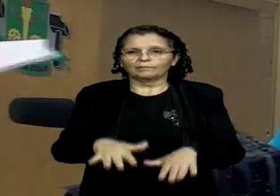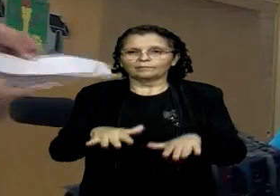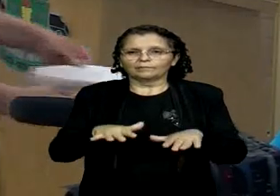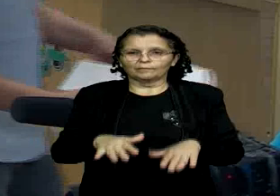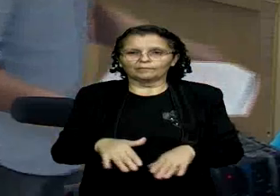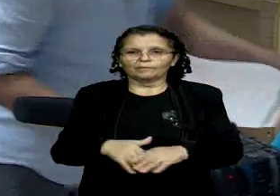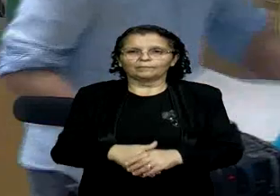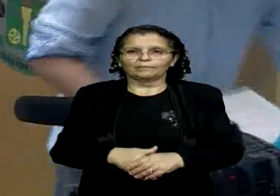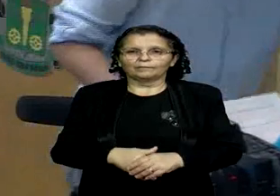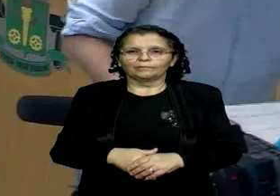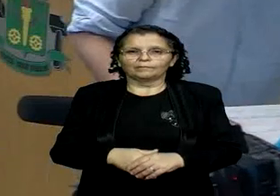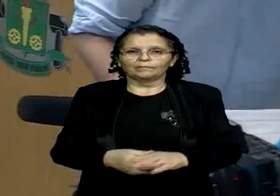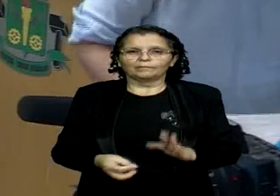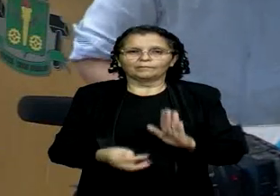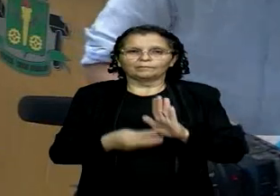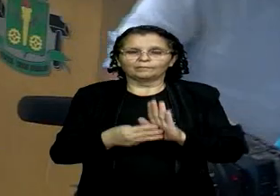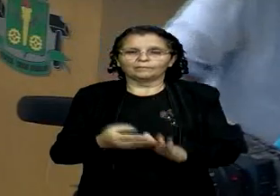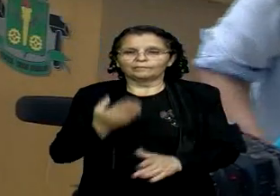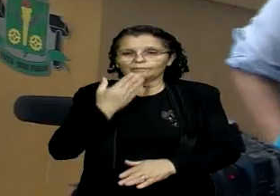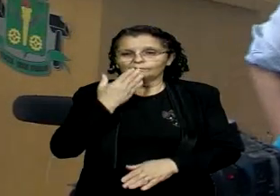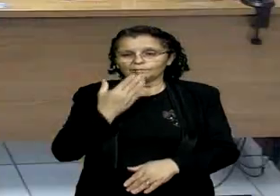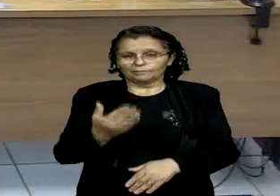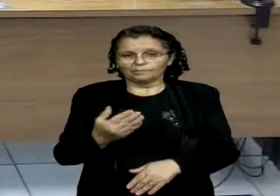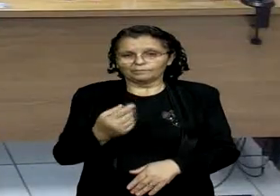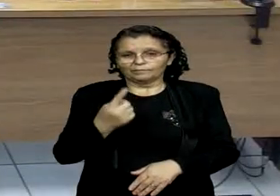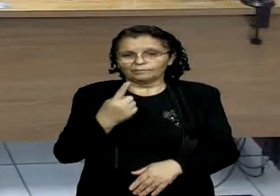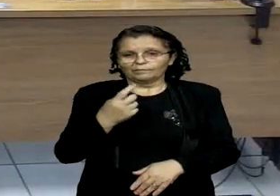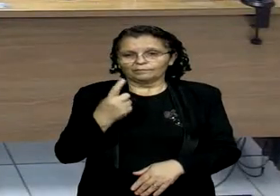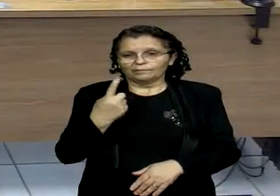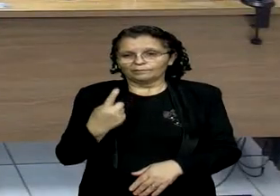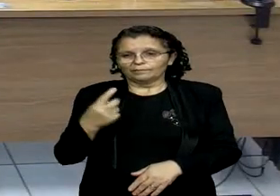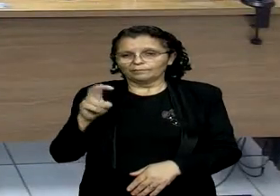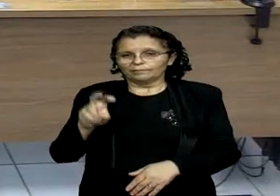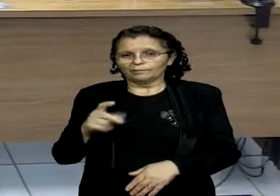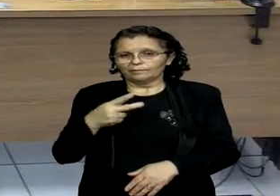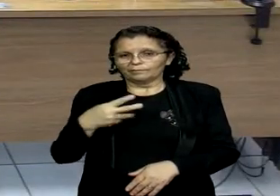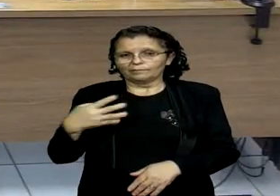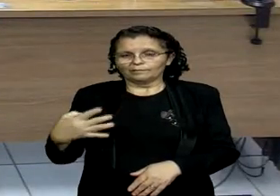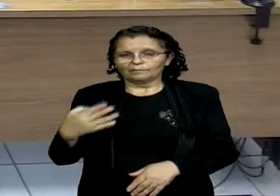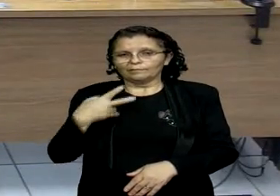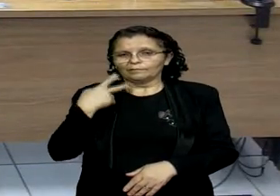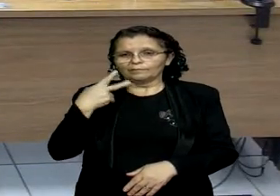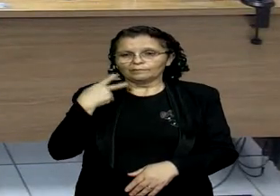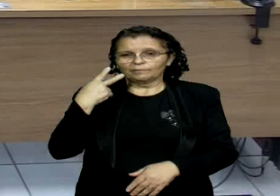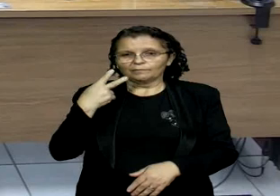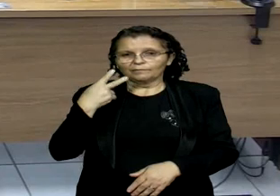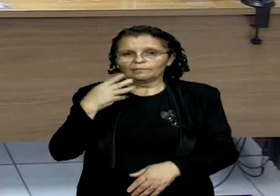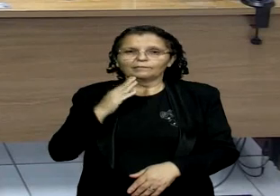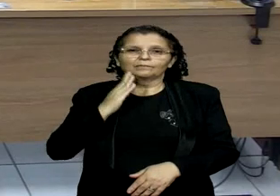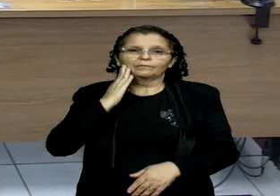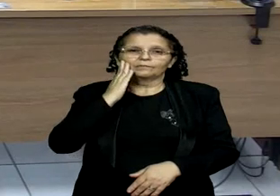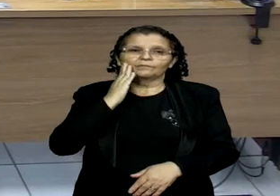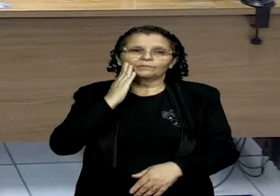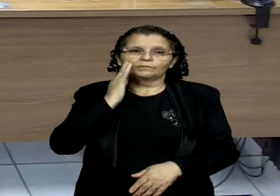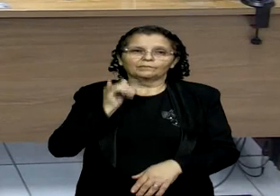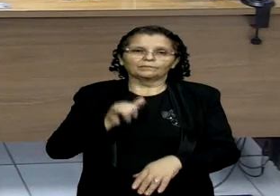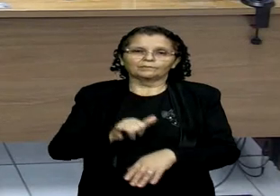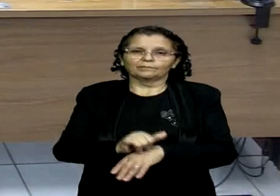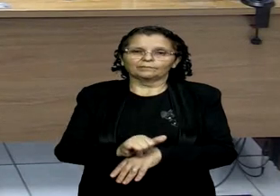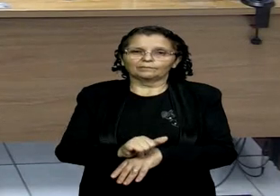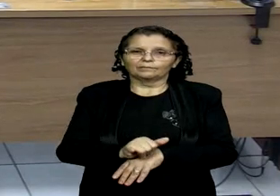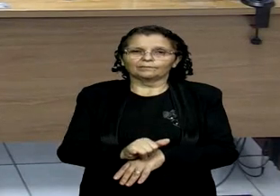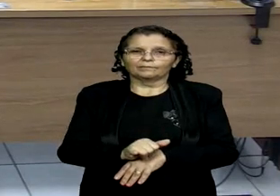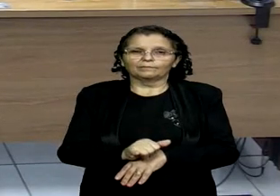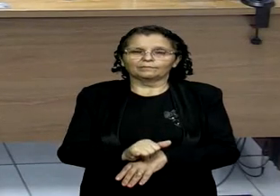na próxima sessão. Moção de apelo número 115, de 2024, do vereador Paulo Júnior, vereador